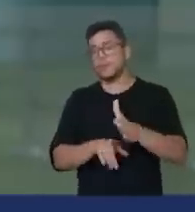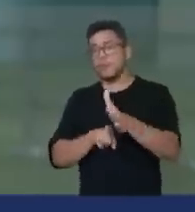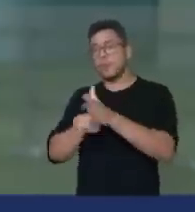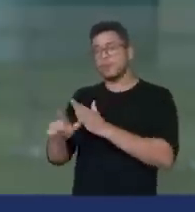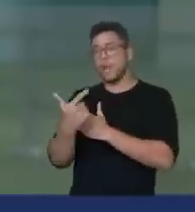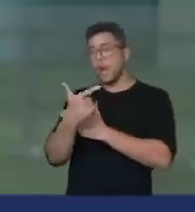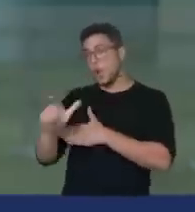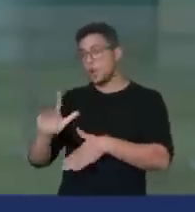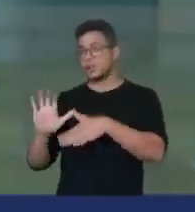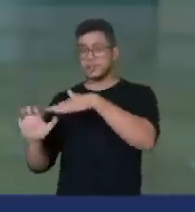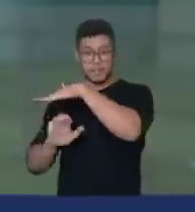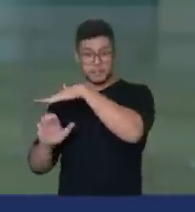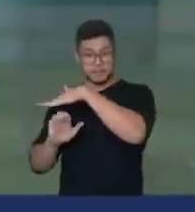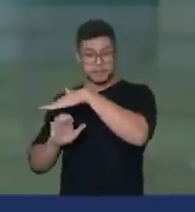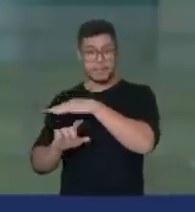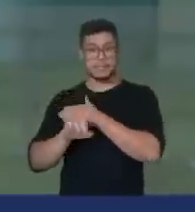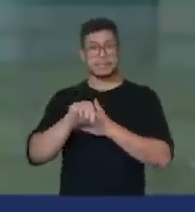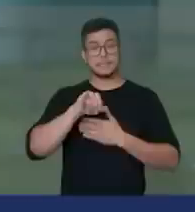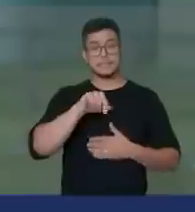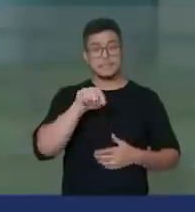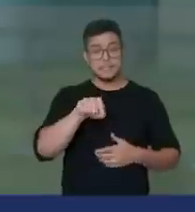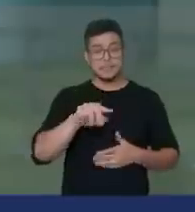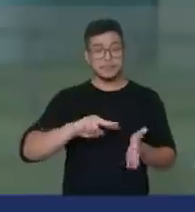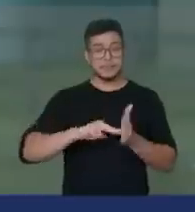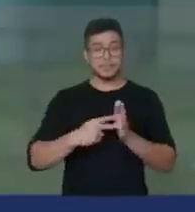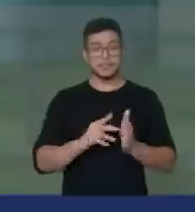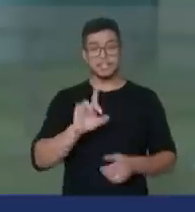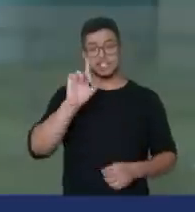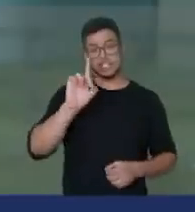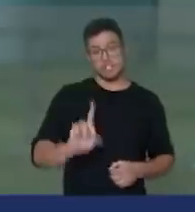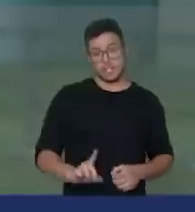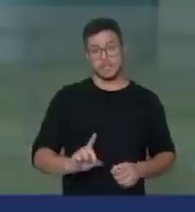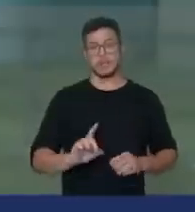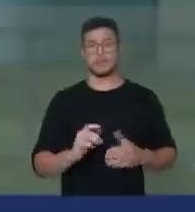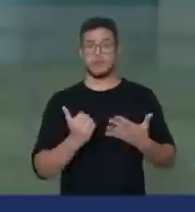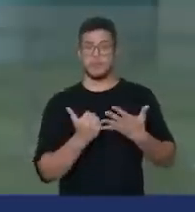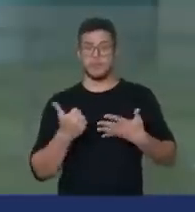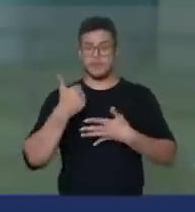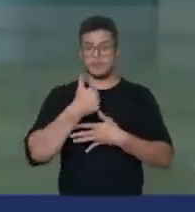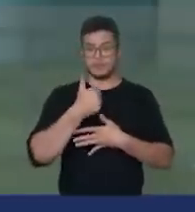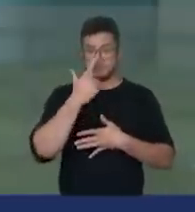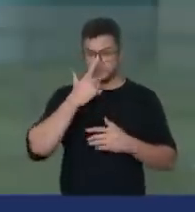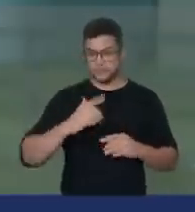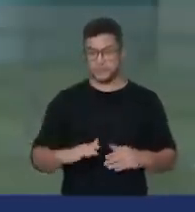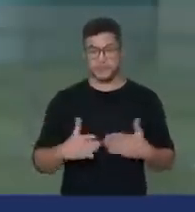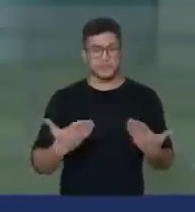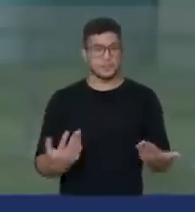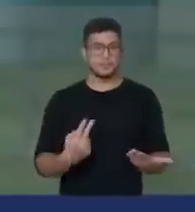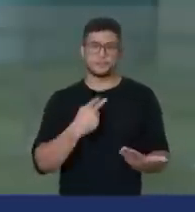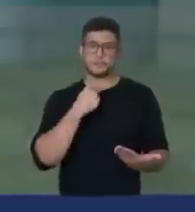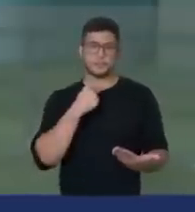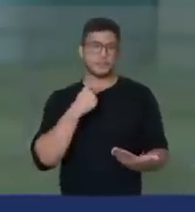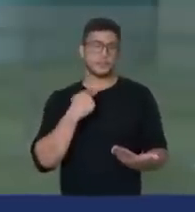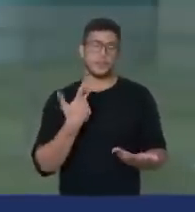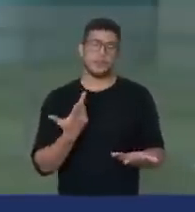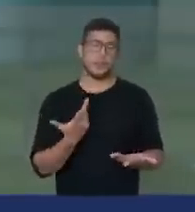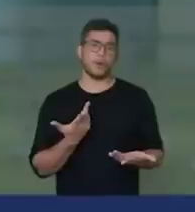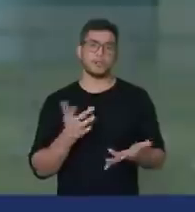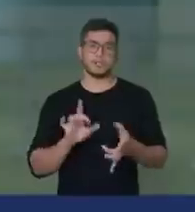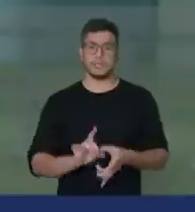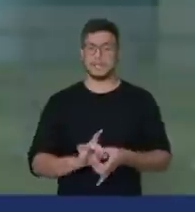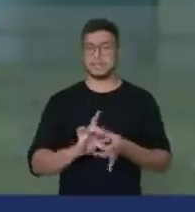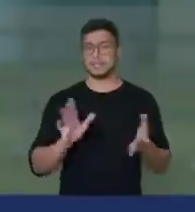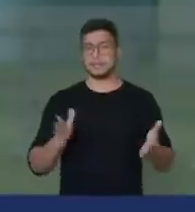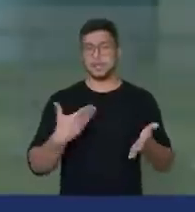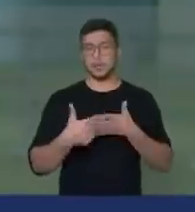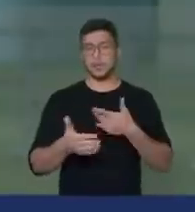disso que se trata o direito de preferência. Então, não há por que dar aos Correios ou qualquer outra empresa preferência em qualquer licitação, em qualquer